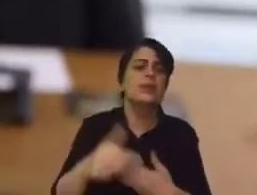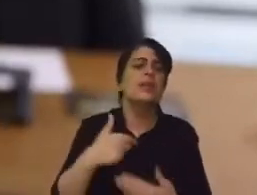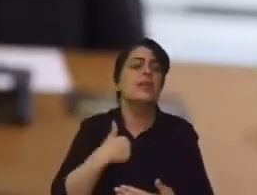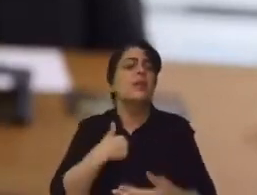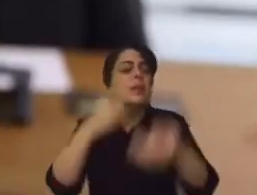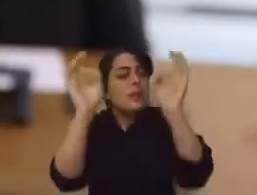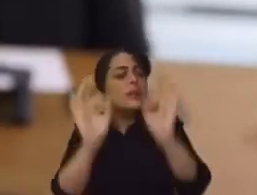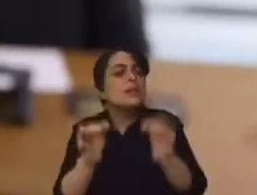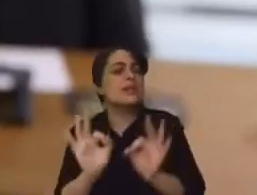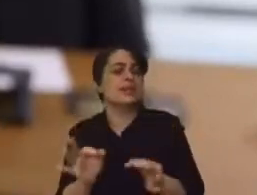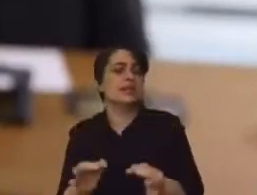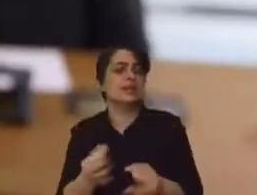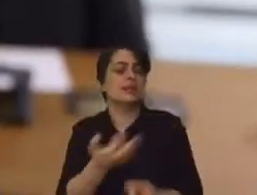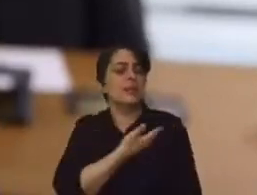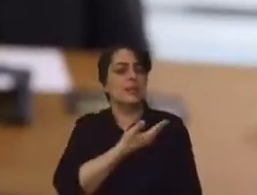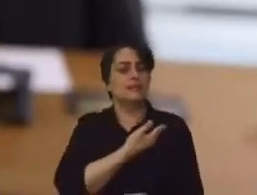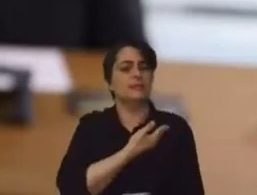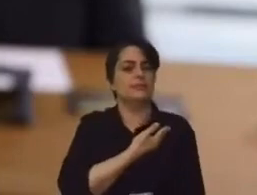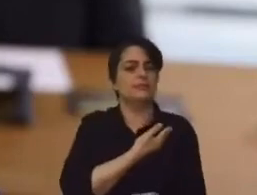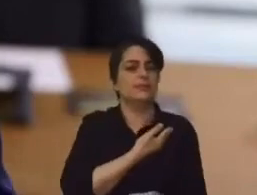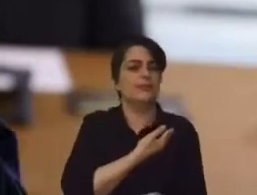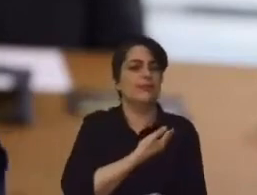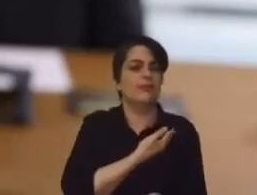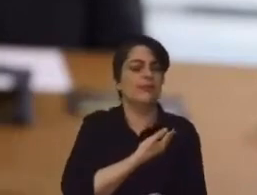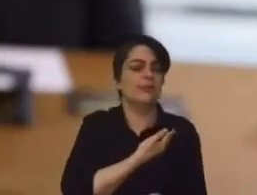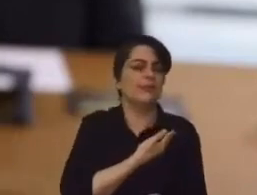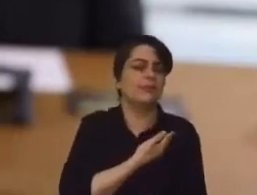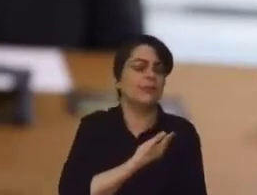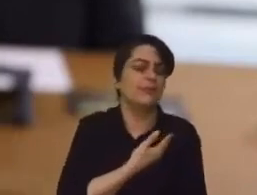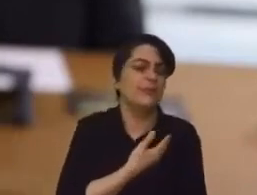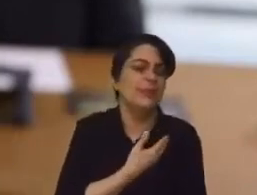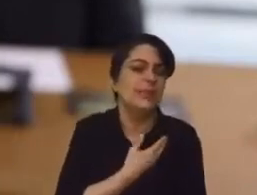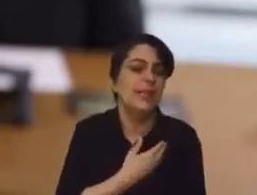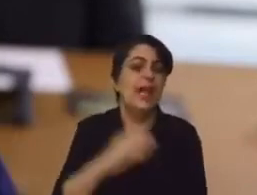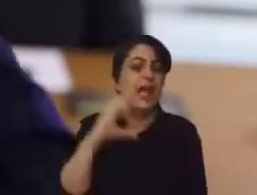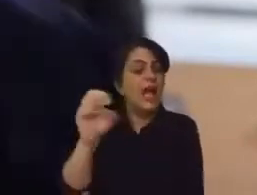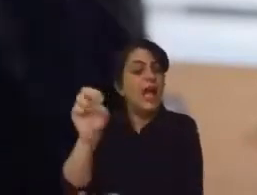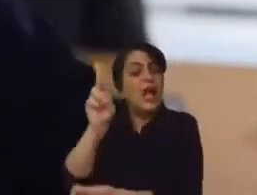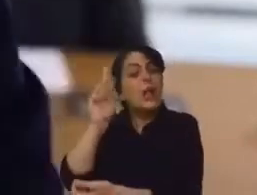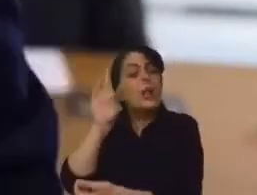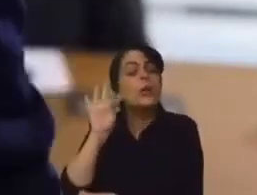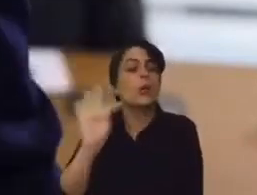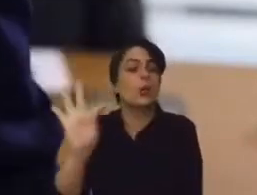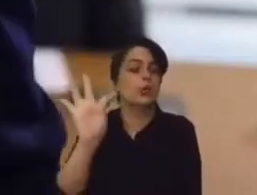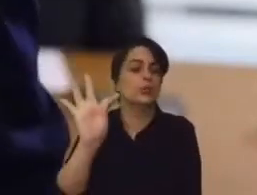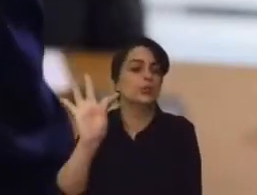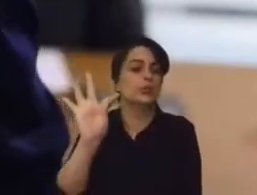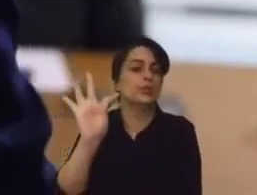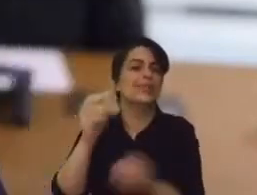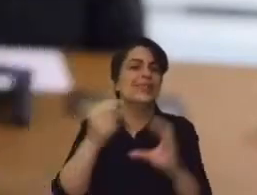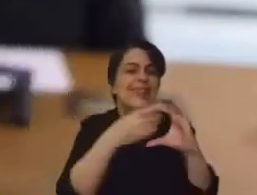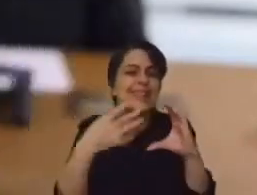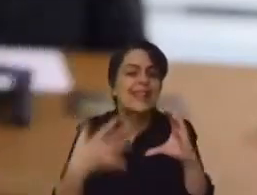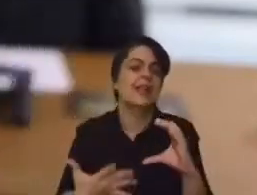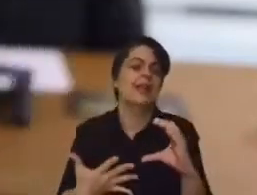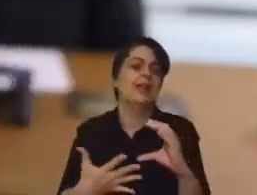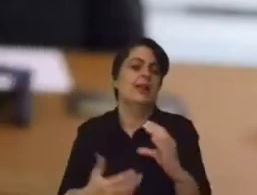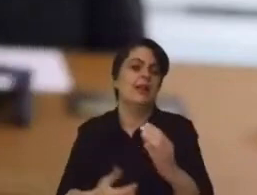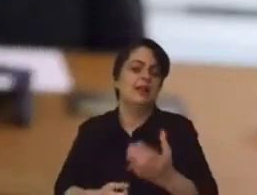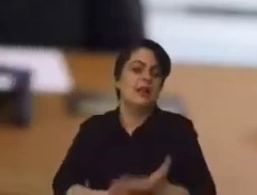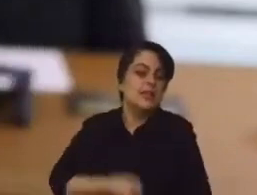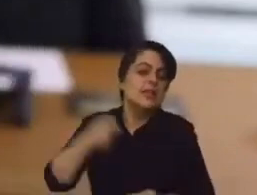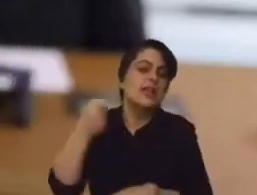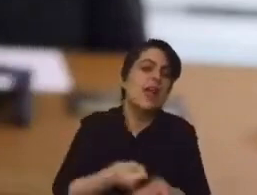companheiro Sérgio Nobre, que uma entidade com as características da CUT, que foi criada como foi criada a CUT, saberá